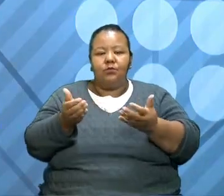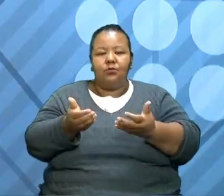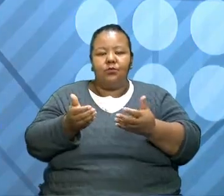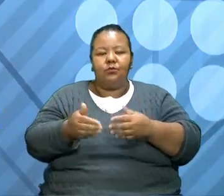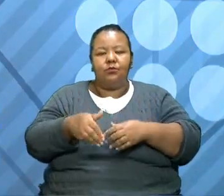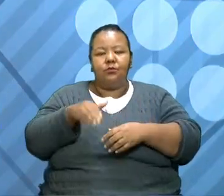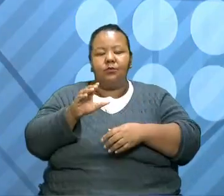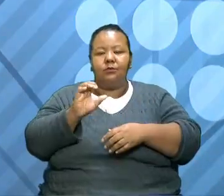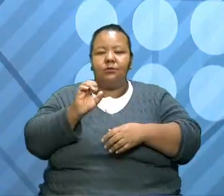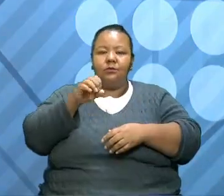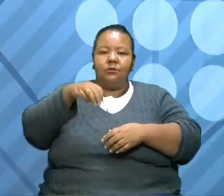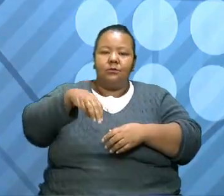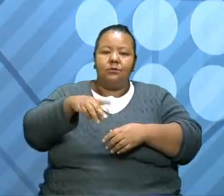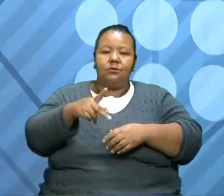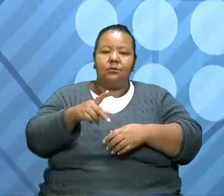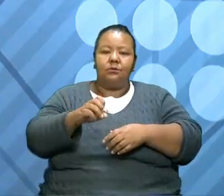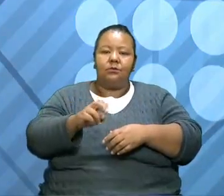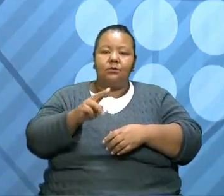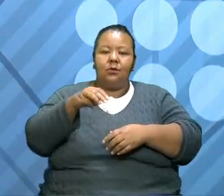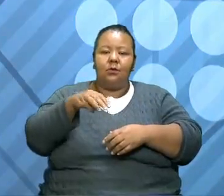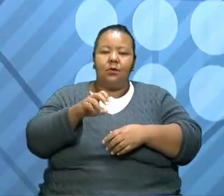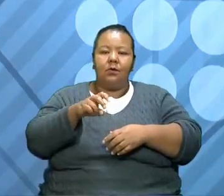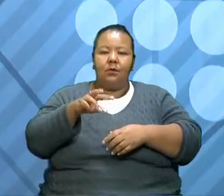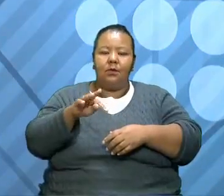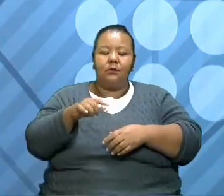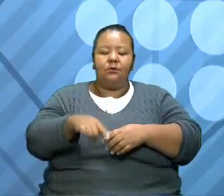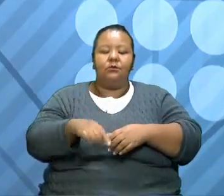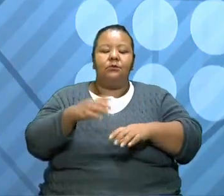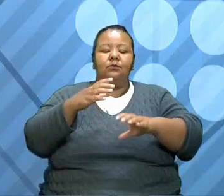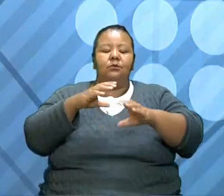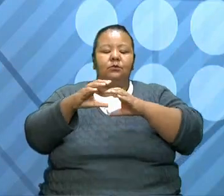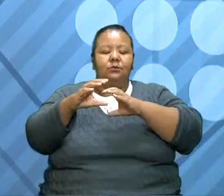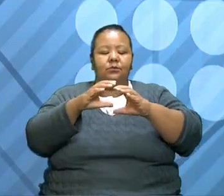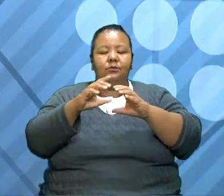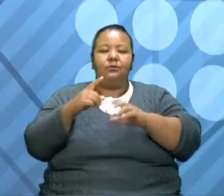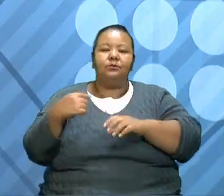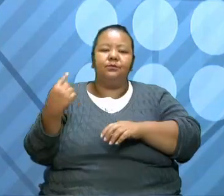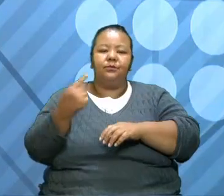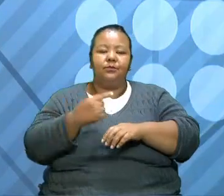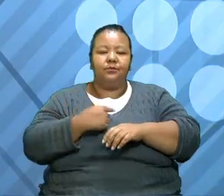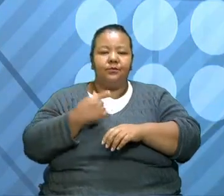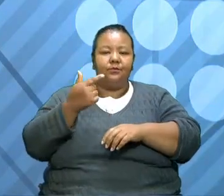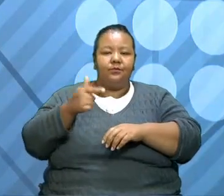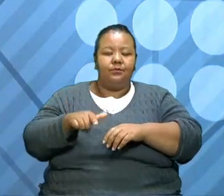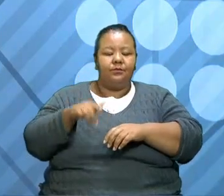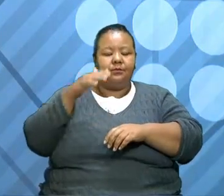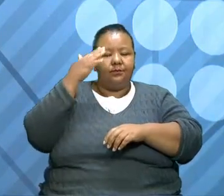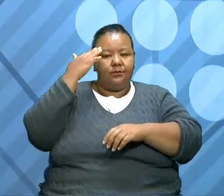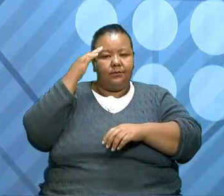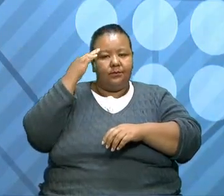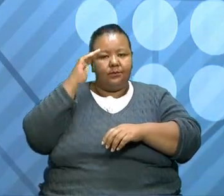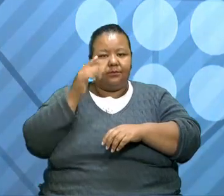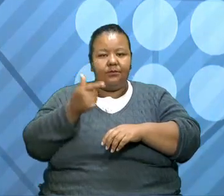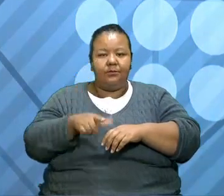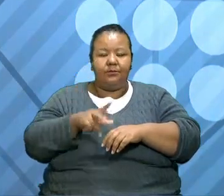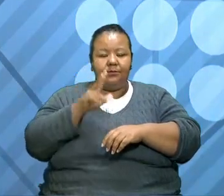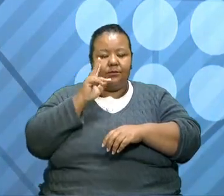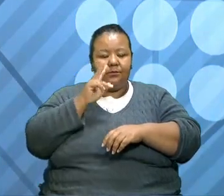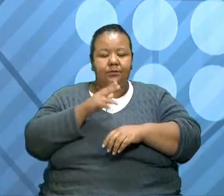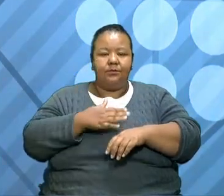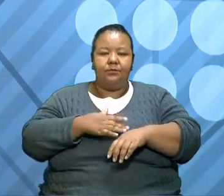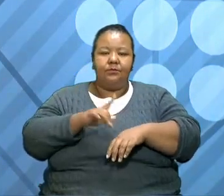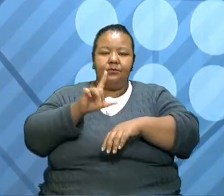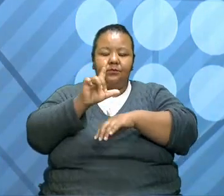um empowerment na minha empresa. Ah, o processo de comunicação, todo mundo está conseguindo entender, todo mundo consegue ver. O meu